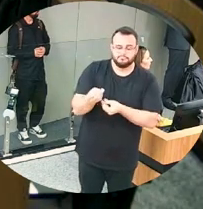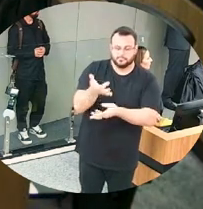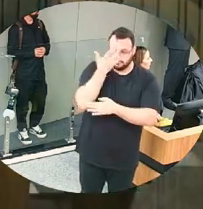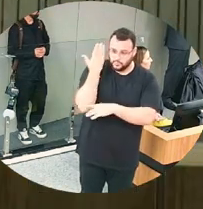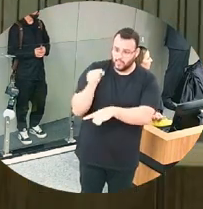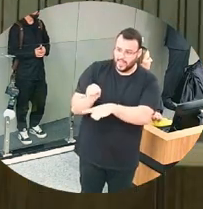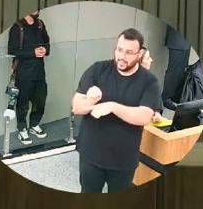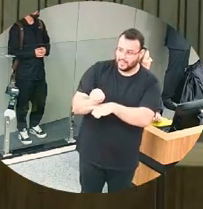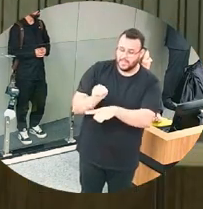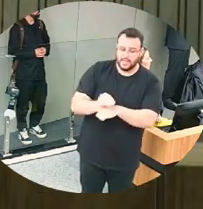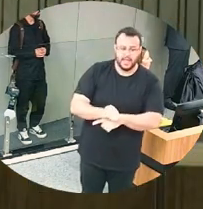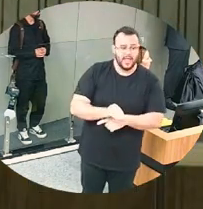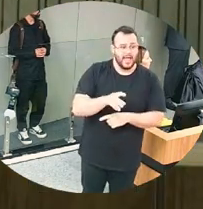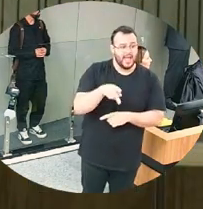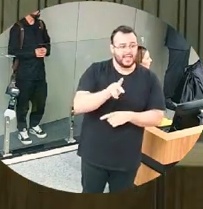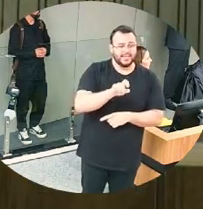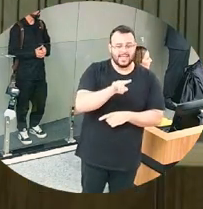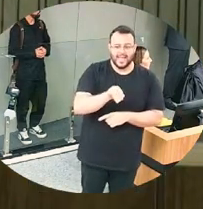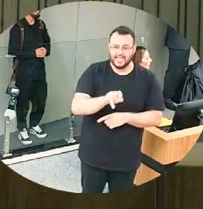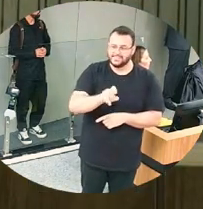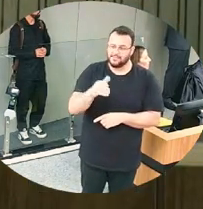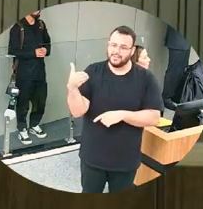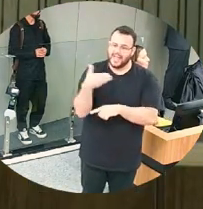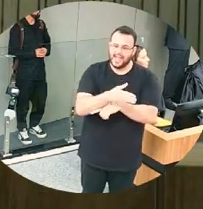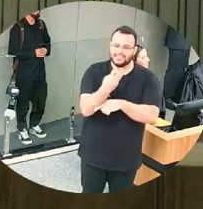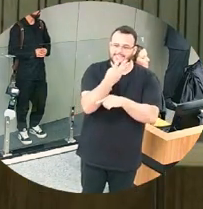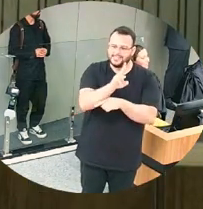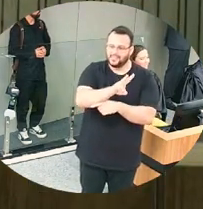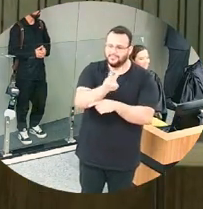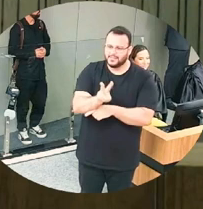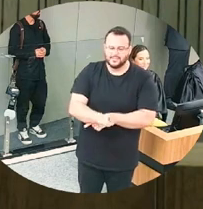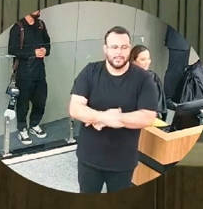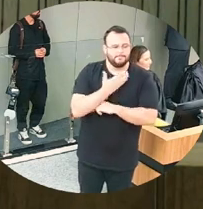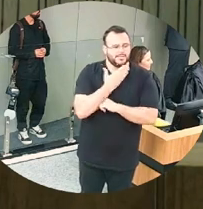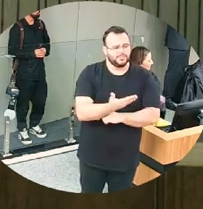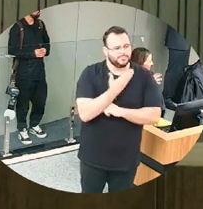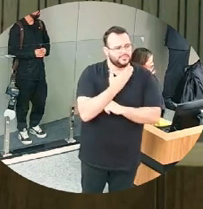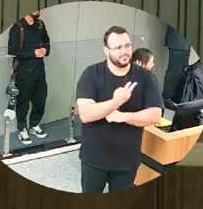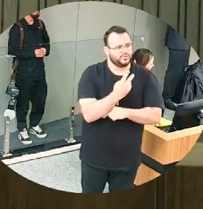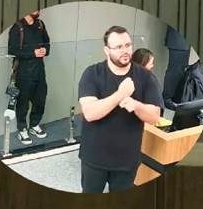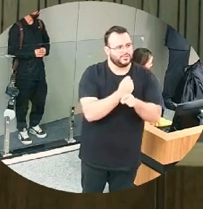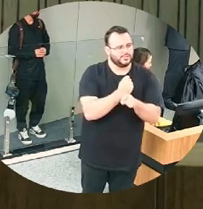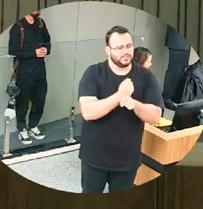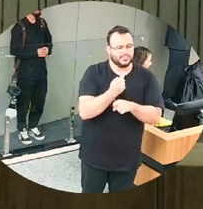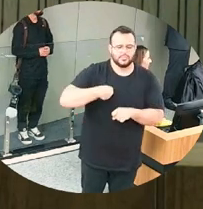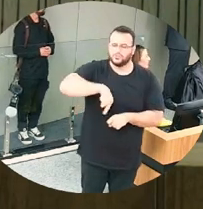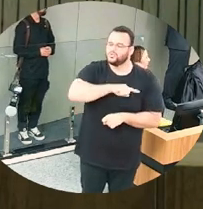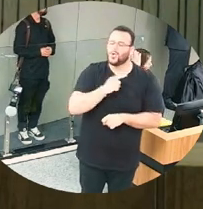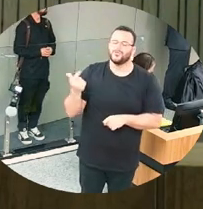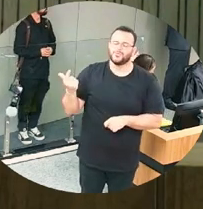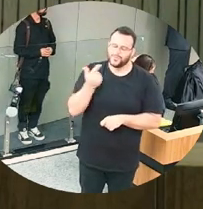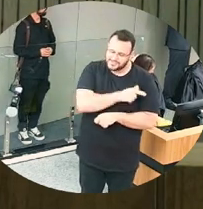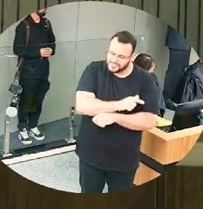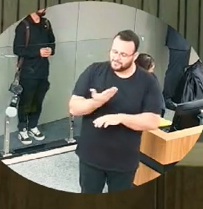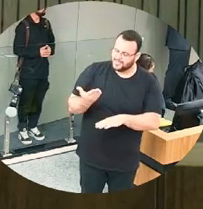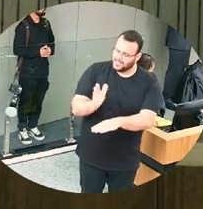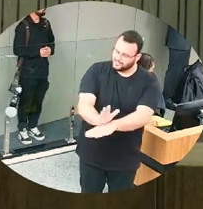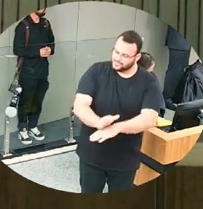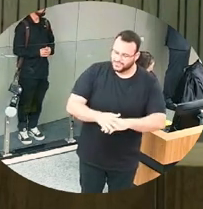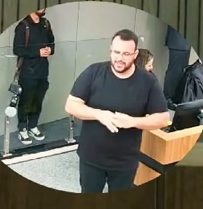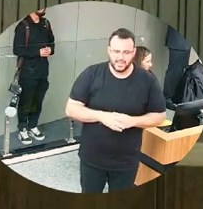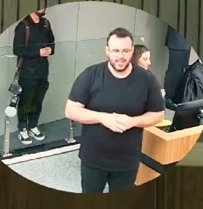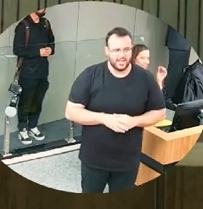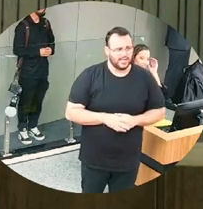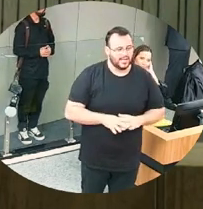d kes ia três vezes por dia pedir coisas mas pelo menos umas três coisas durante os do anos nós conseguimos atender